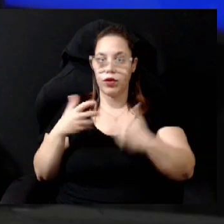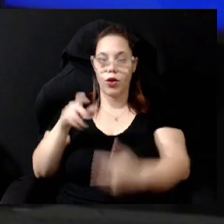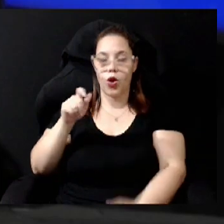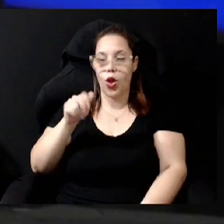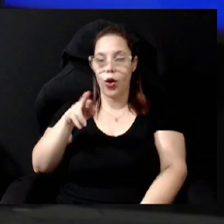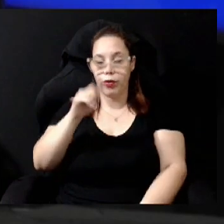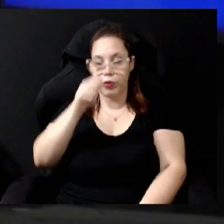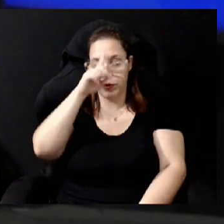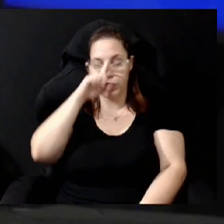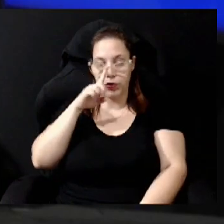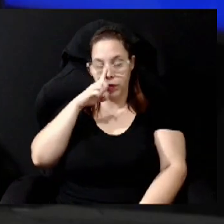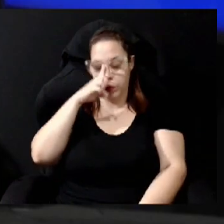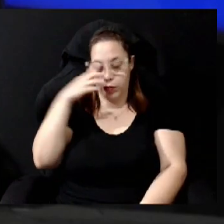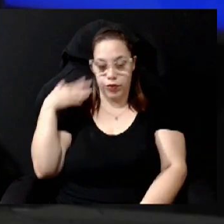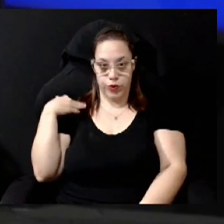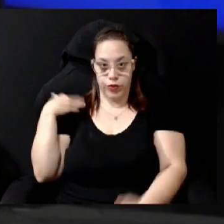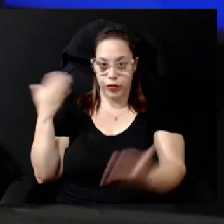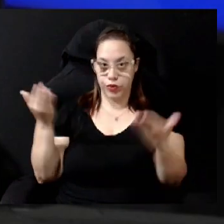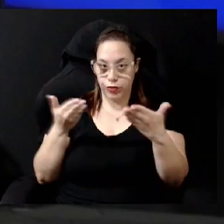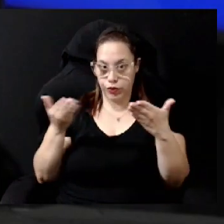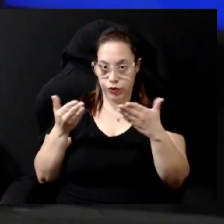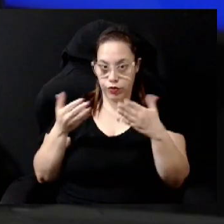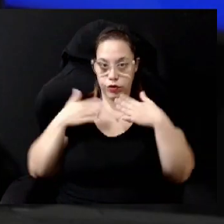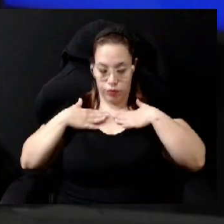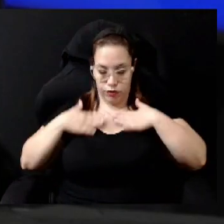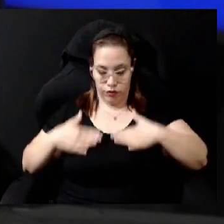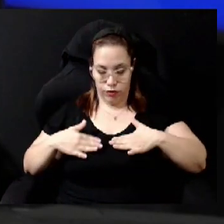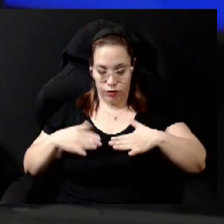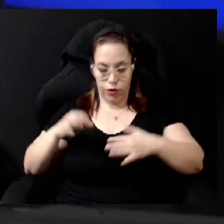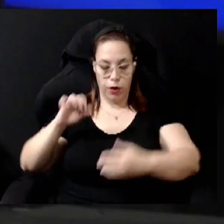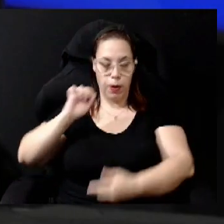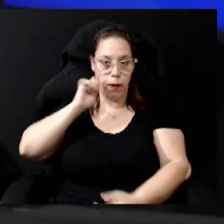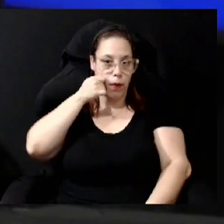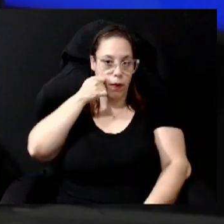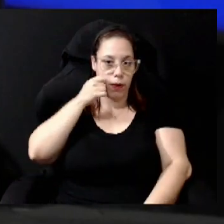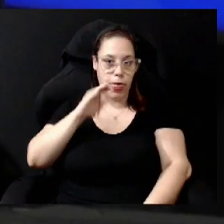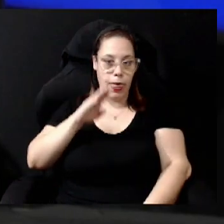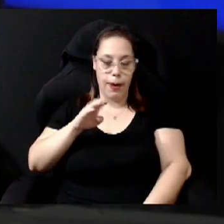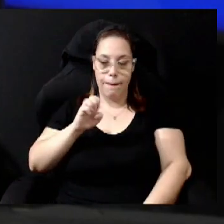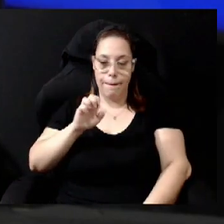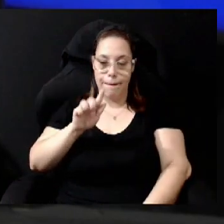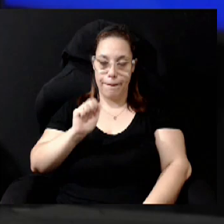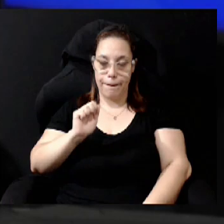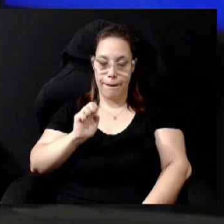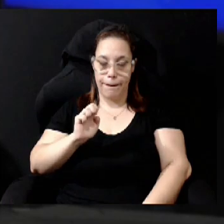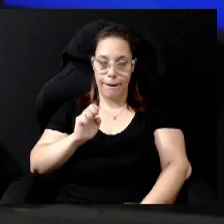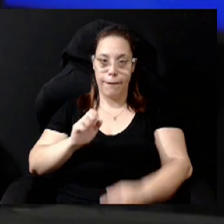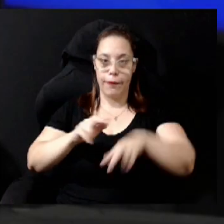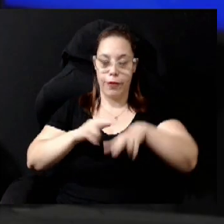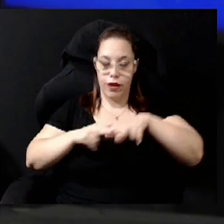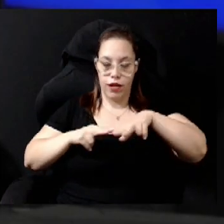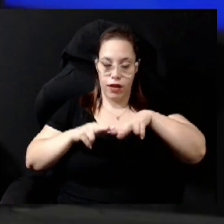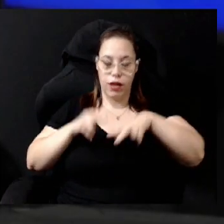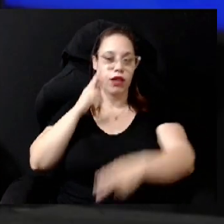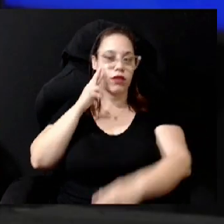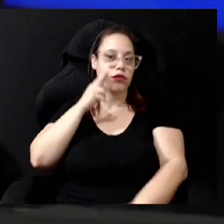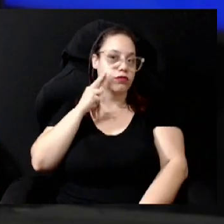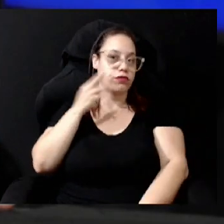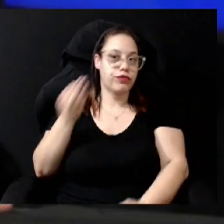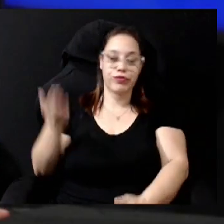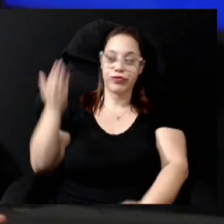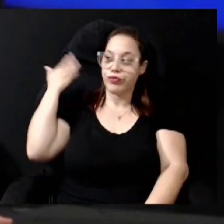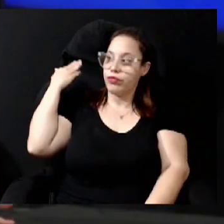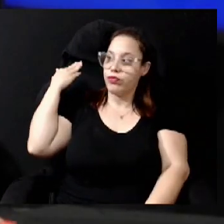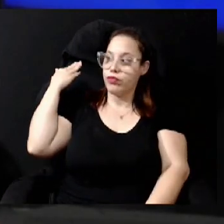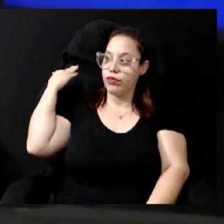ombros. Hoje eu estou com uma blusa preta que tem um fundo bege, também estou com uma saia rosa. Ao meu fundo nós temos aqui o estúdio